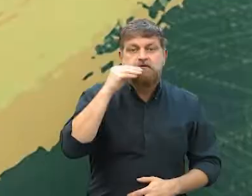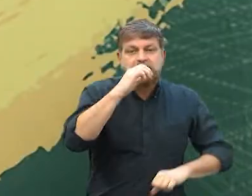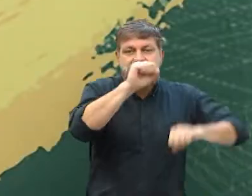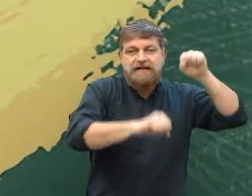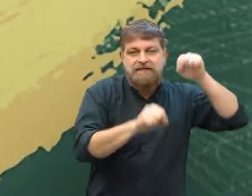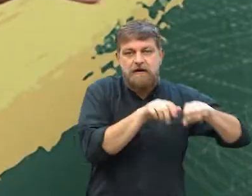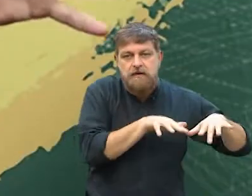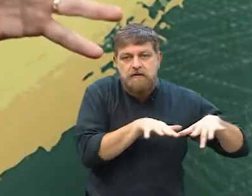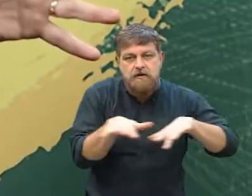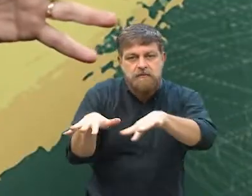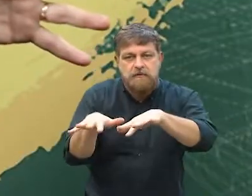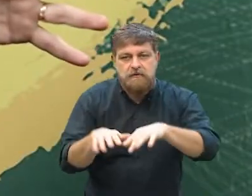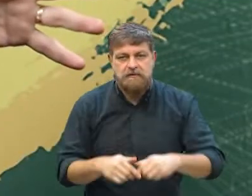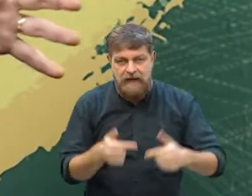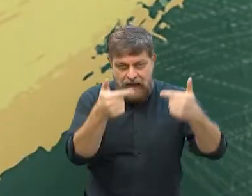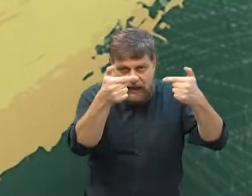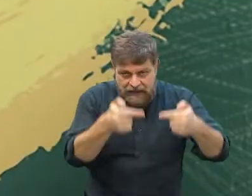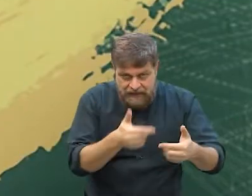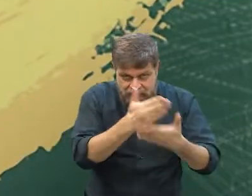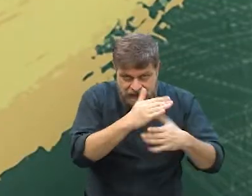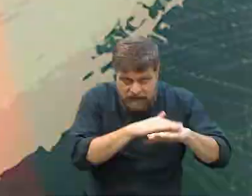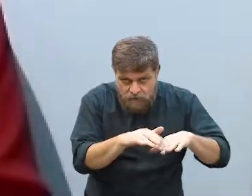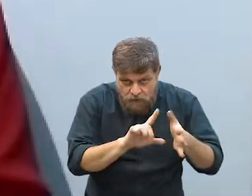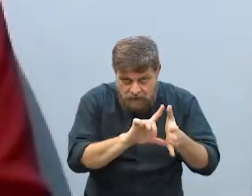funcionários. Isso depois da guerra, né?